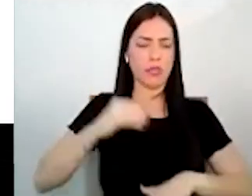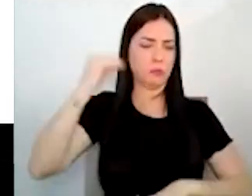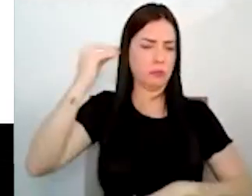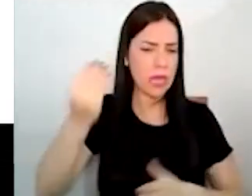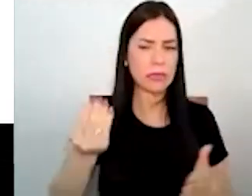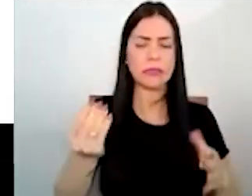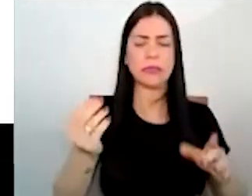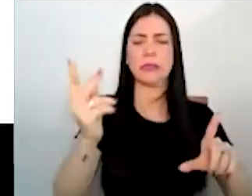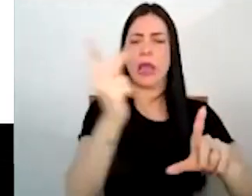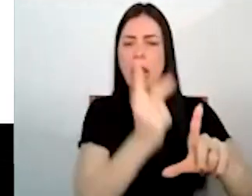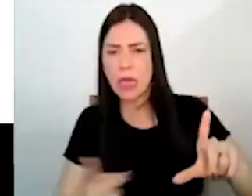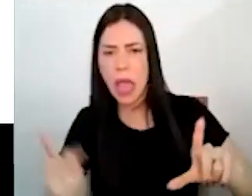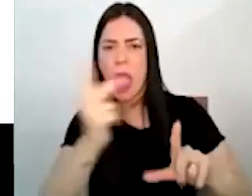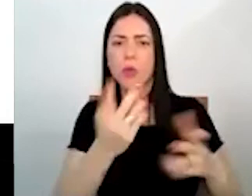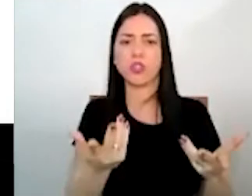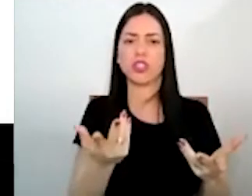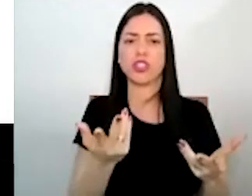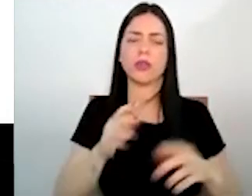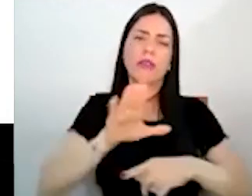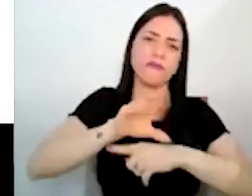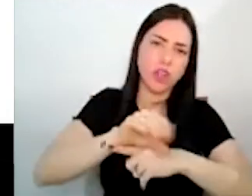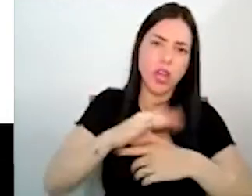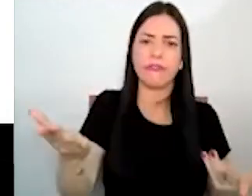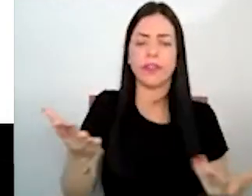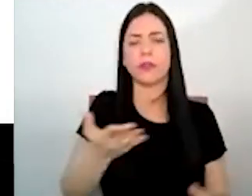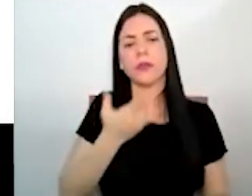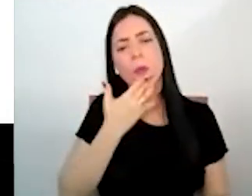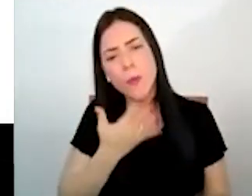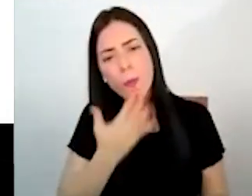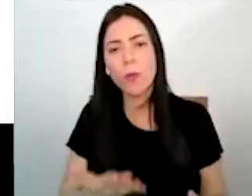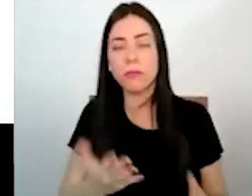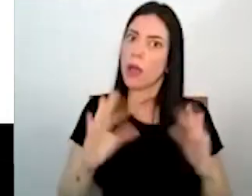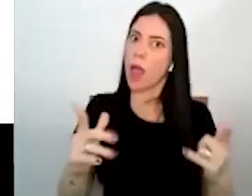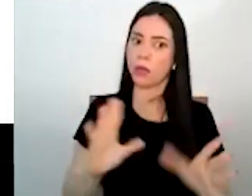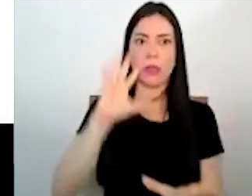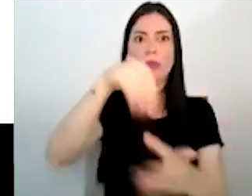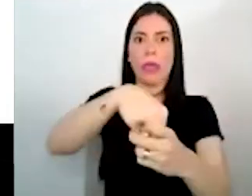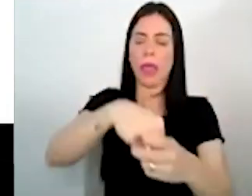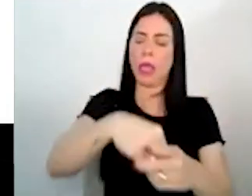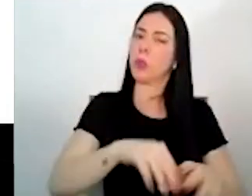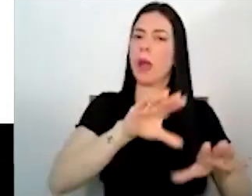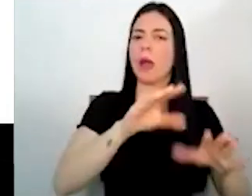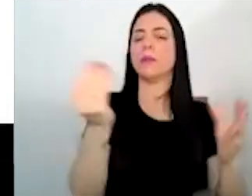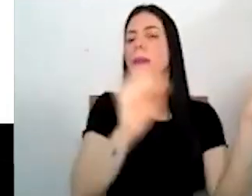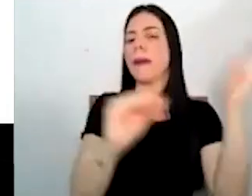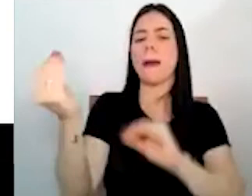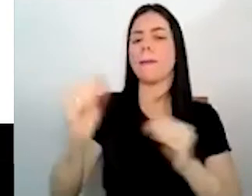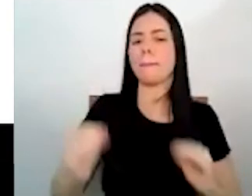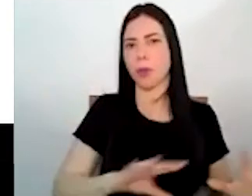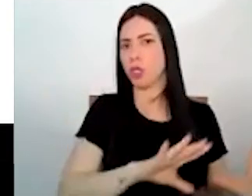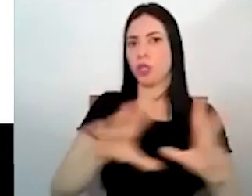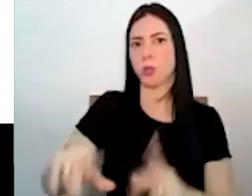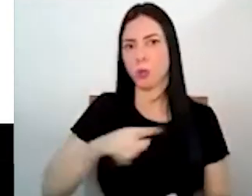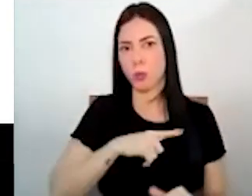cor. Claro, tudo isso tem que existir e vai ser a materialização do trabalho ali no final. Mas falar que o